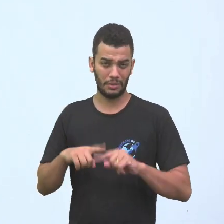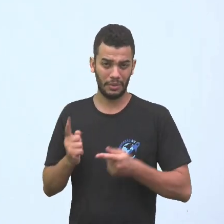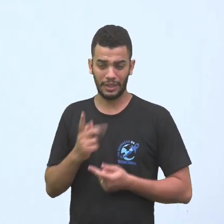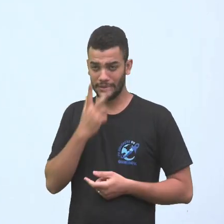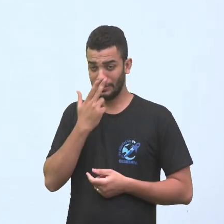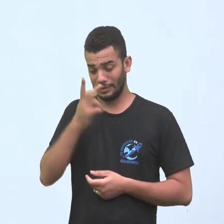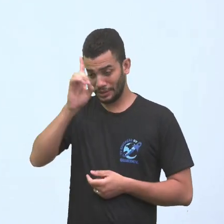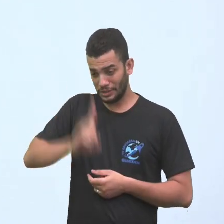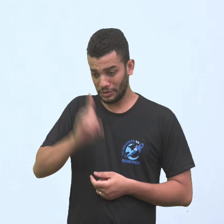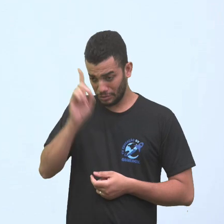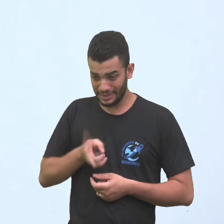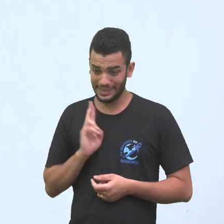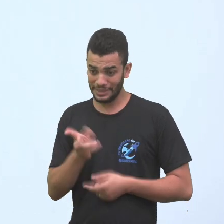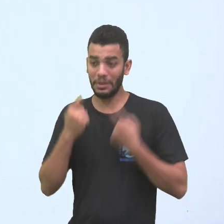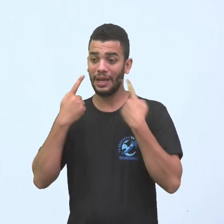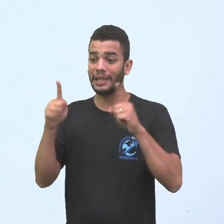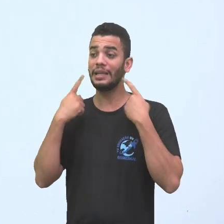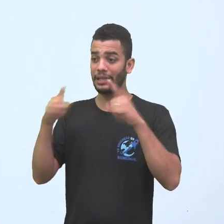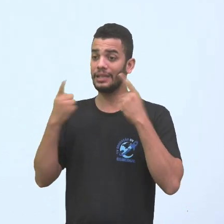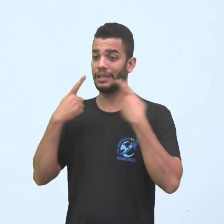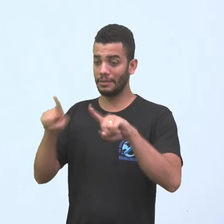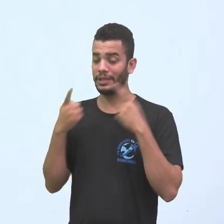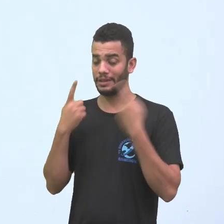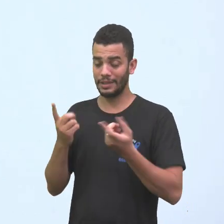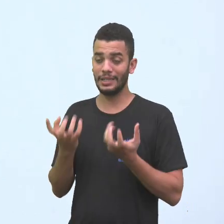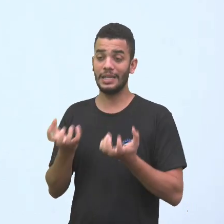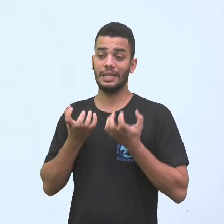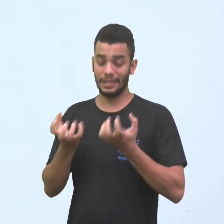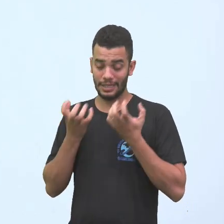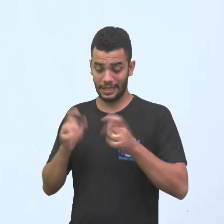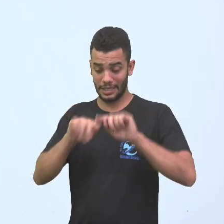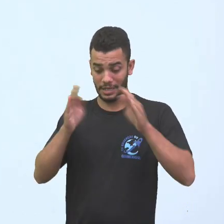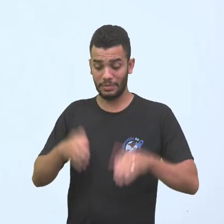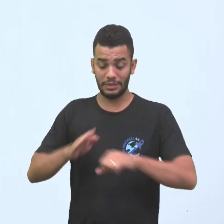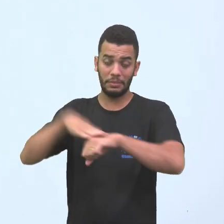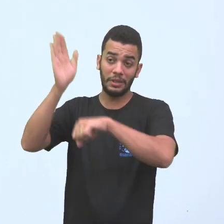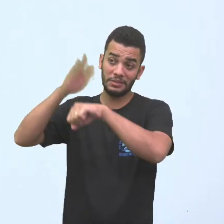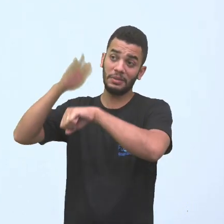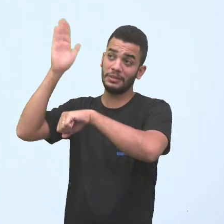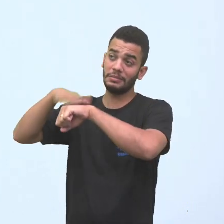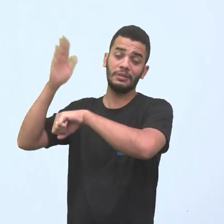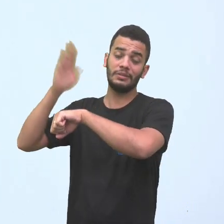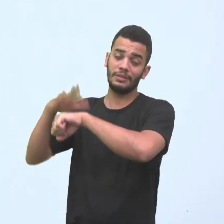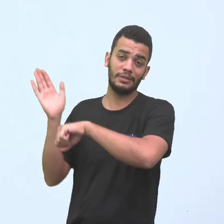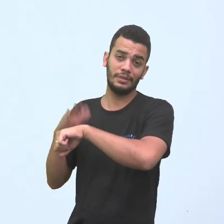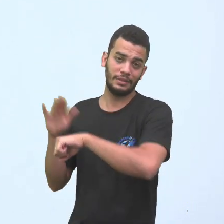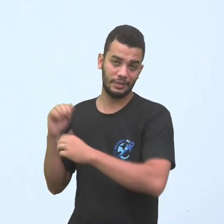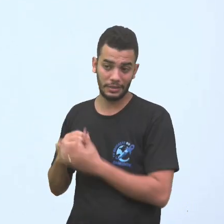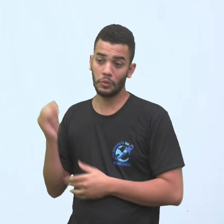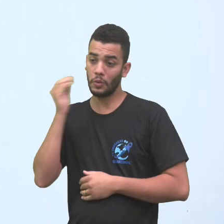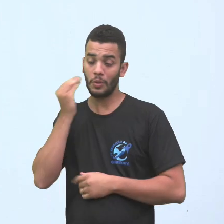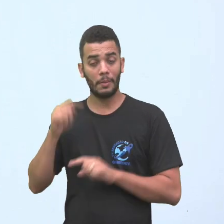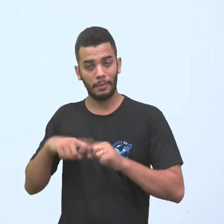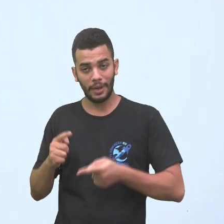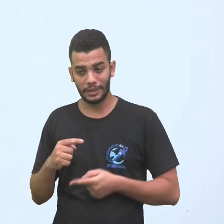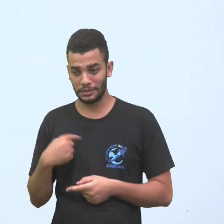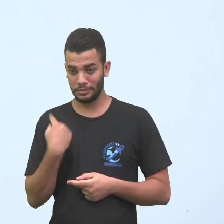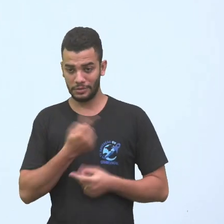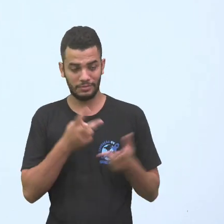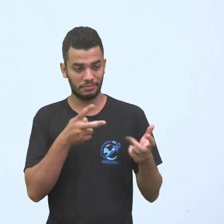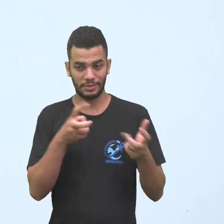mesa, quero mesa. E igual a ela, tem mais outro tanto aí. Mas o que funciona são